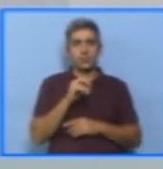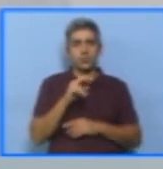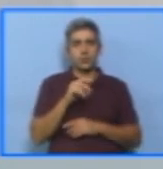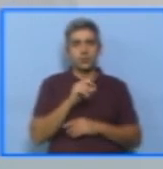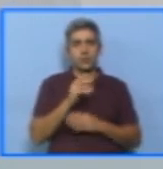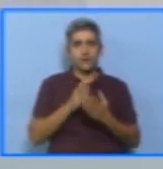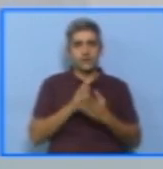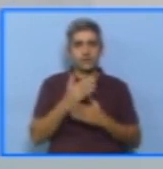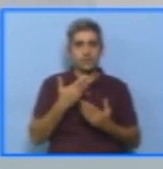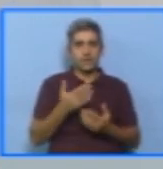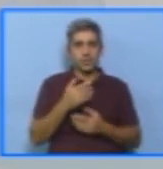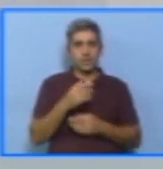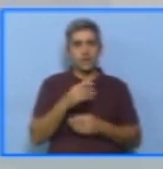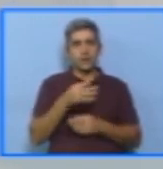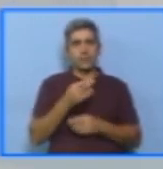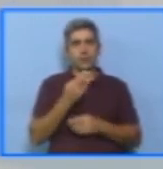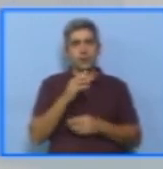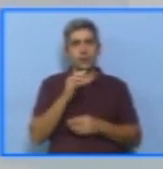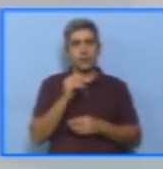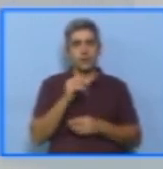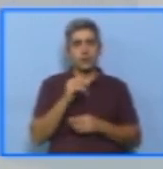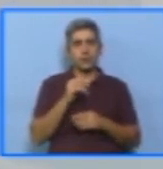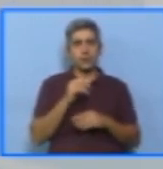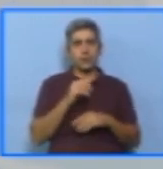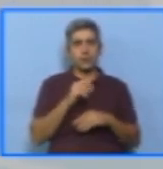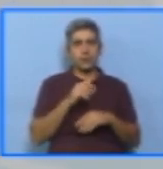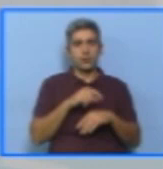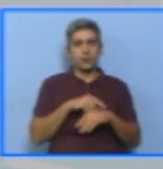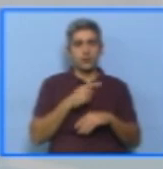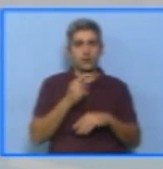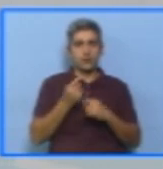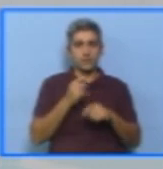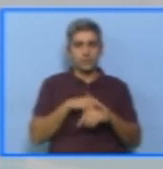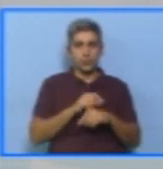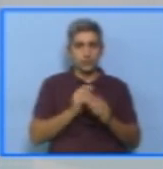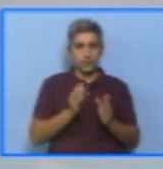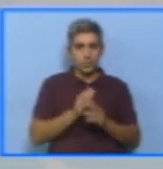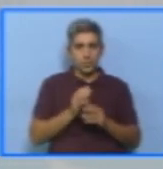Paulo, para a Epístola aos Filipenses, porque já temos apenas mais uns minutos,